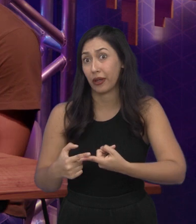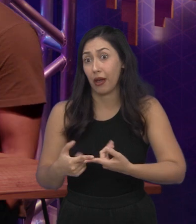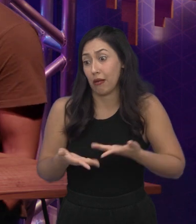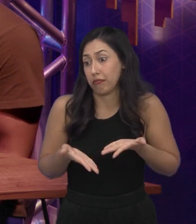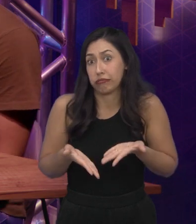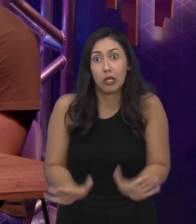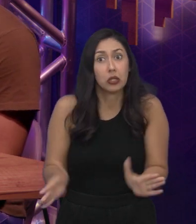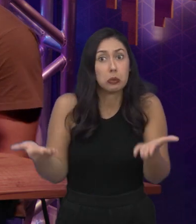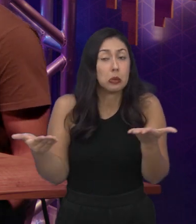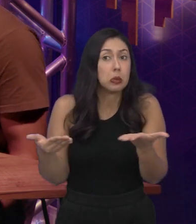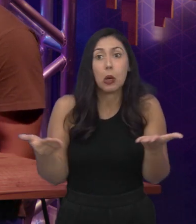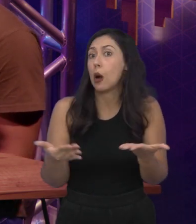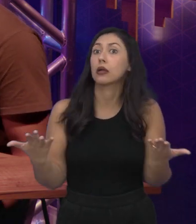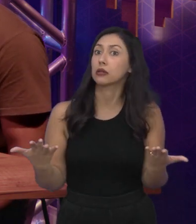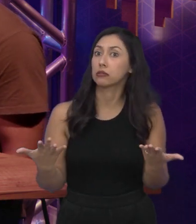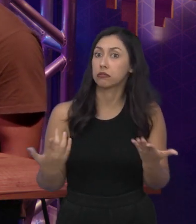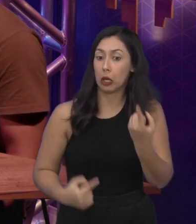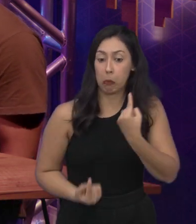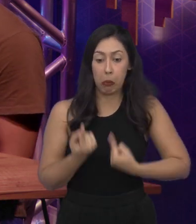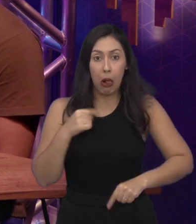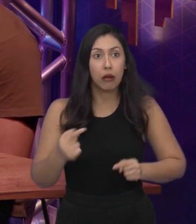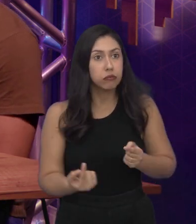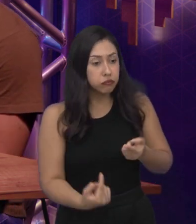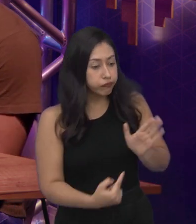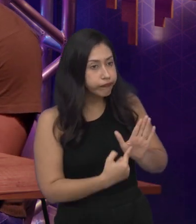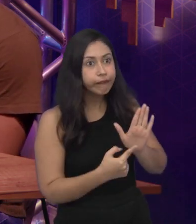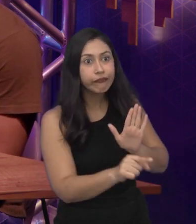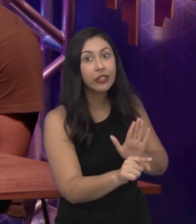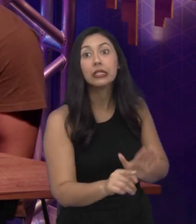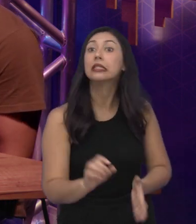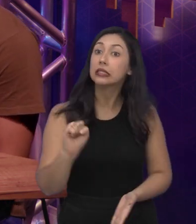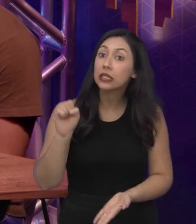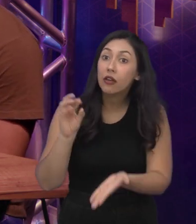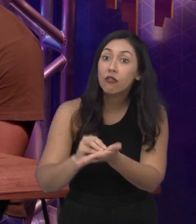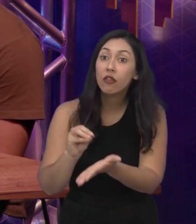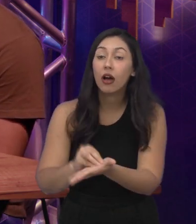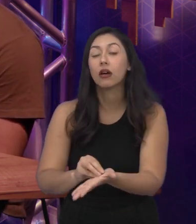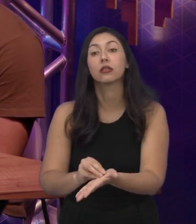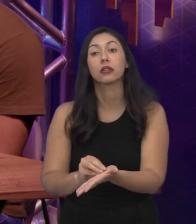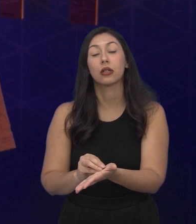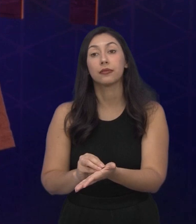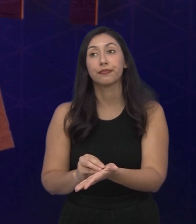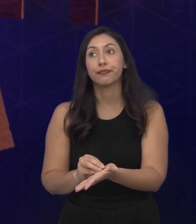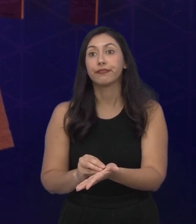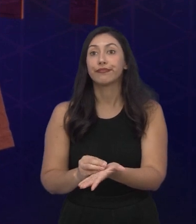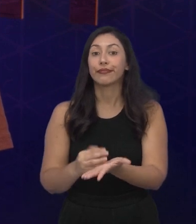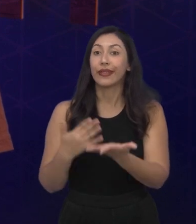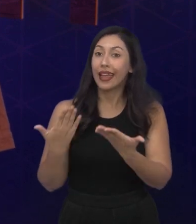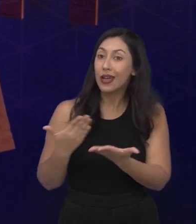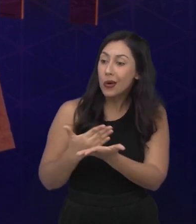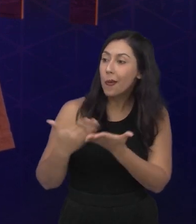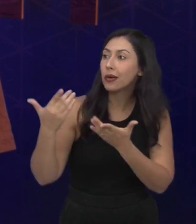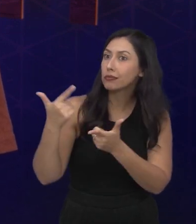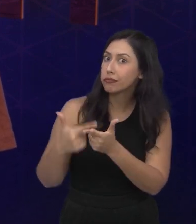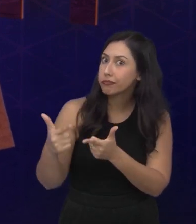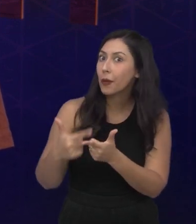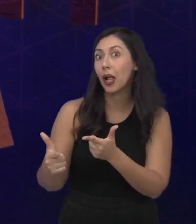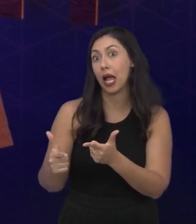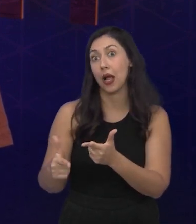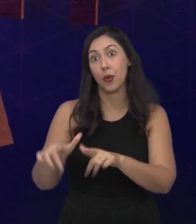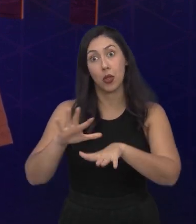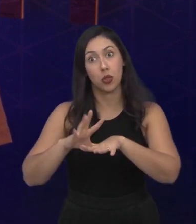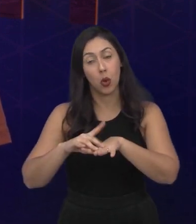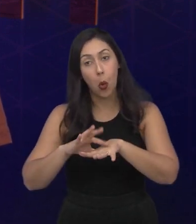porque acabou de chegar, não tem resistência a doenças, tal. Anticorpos. Anticorpos, né? Então, já vai ter esse problema de